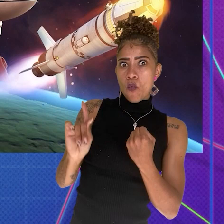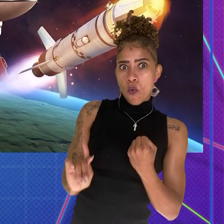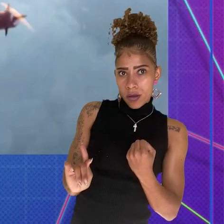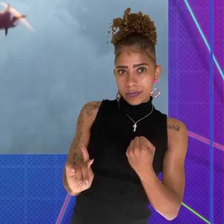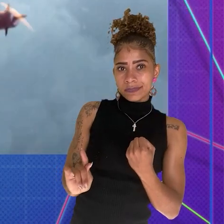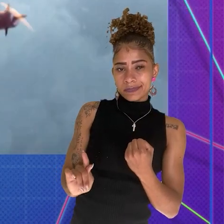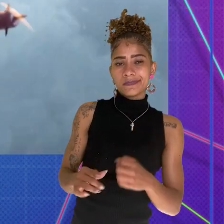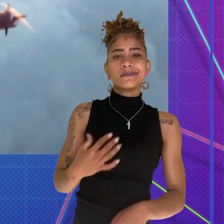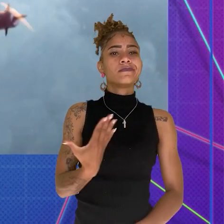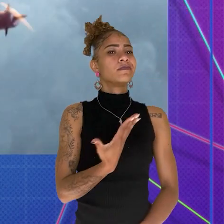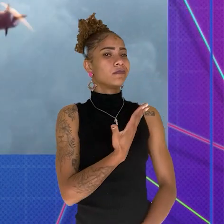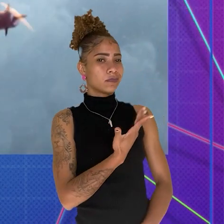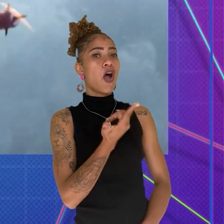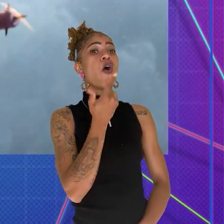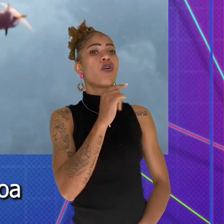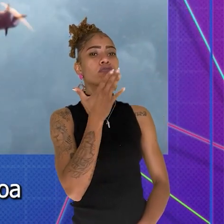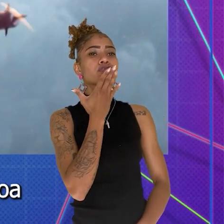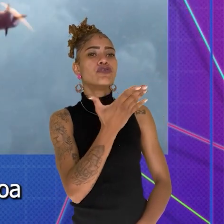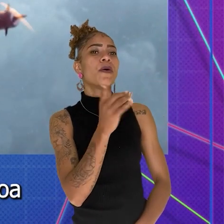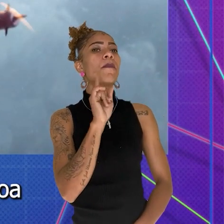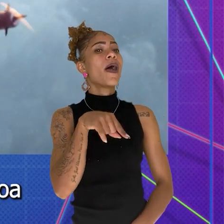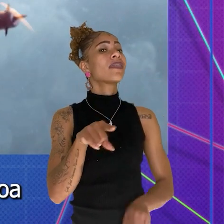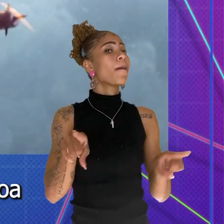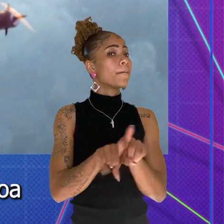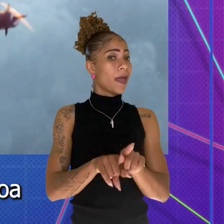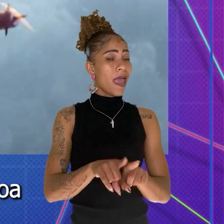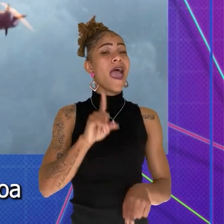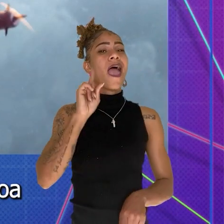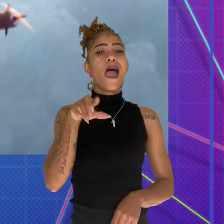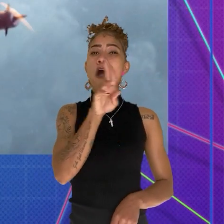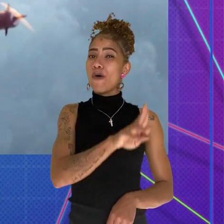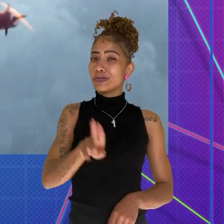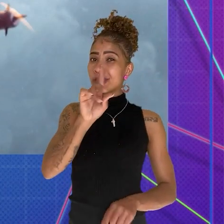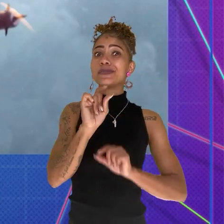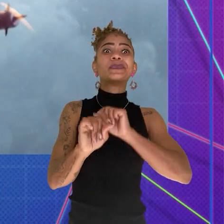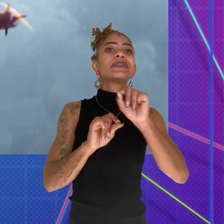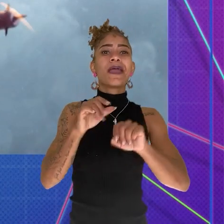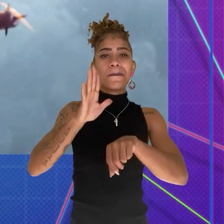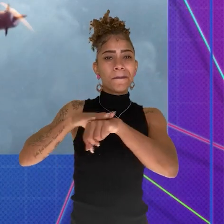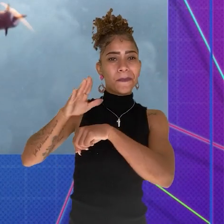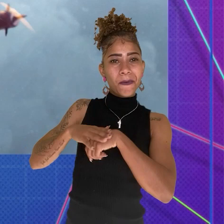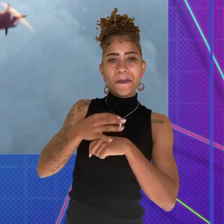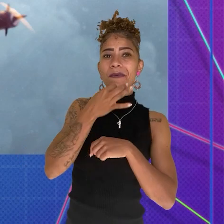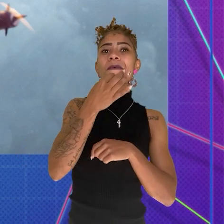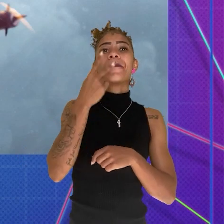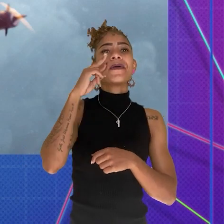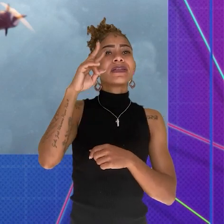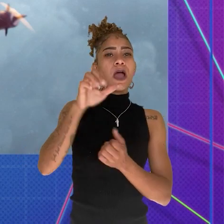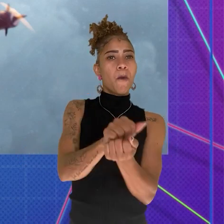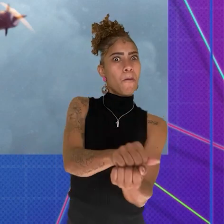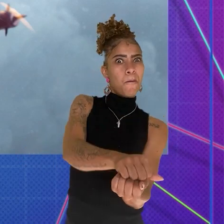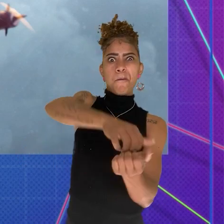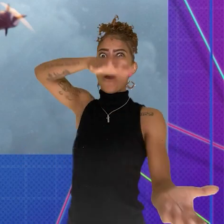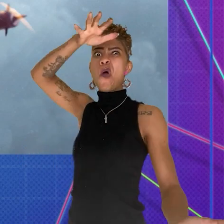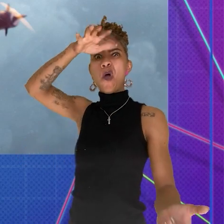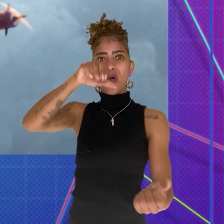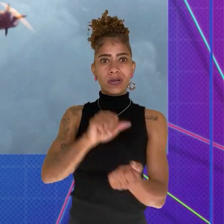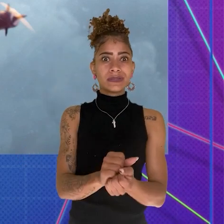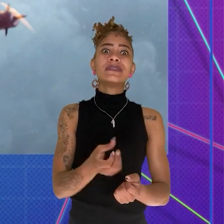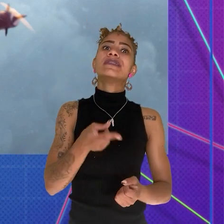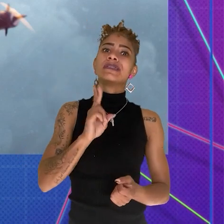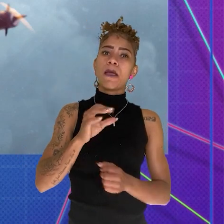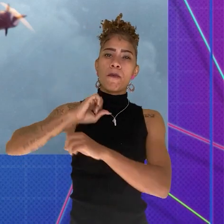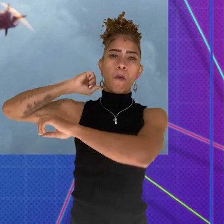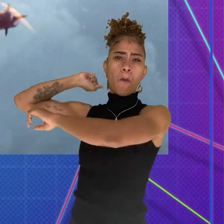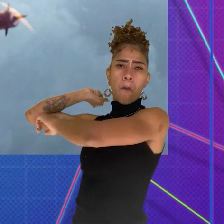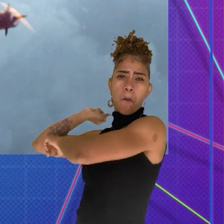intenso. Battlefield 1. Esse jogo de tiro em primeira pessoa utiliza a modulação sonora para simular a queda de granadas e bombas. À